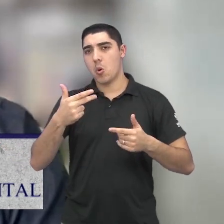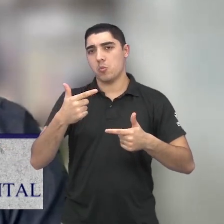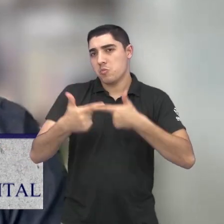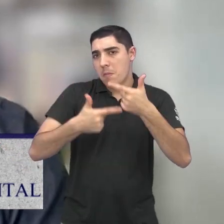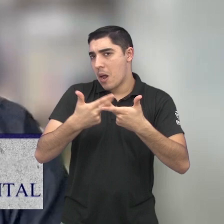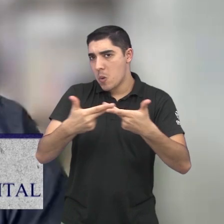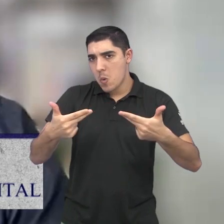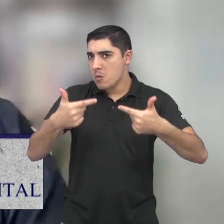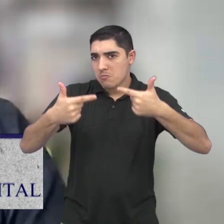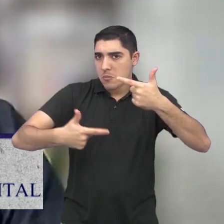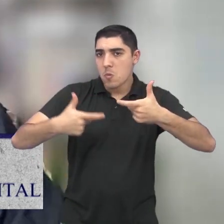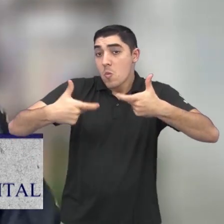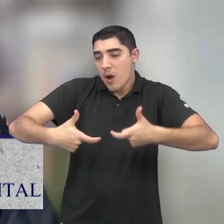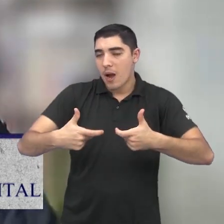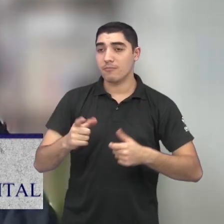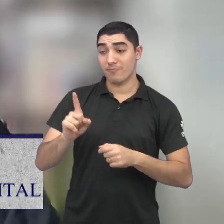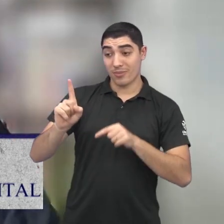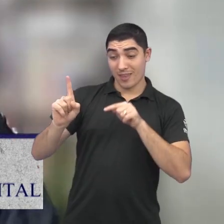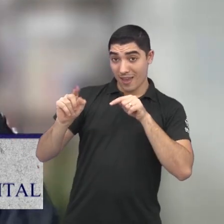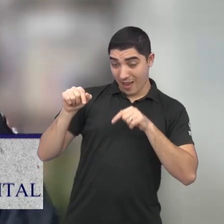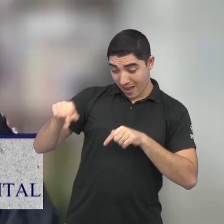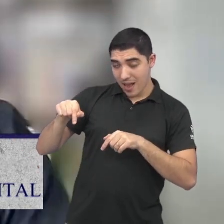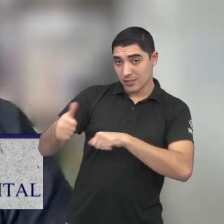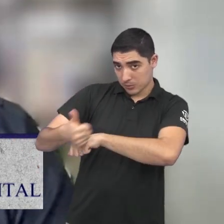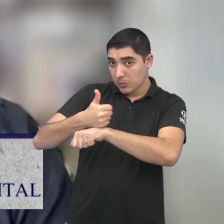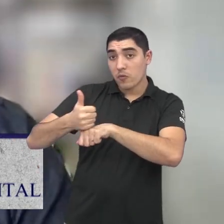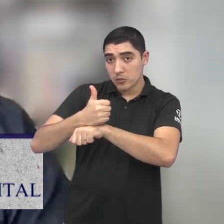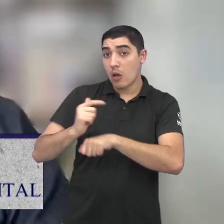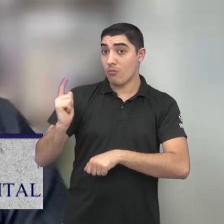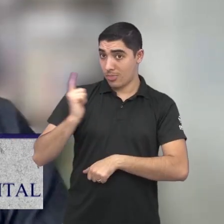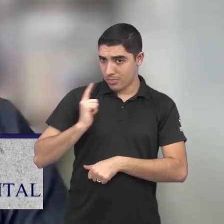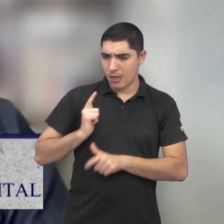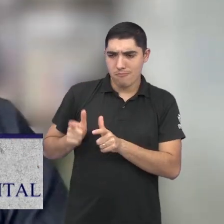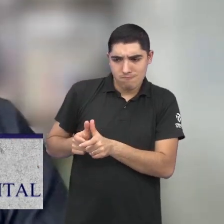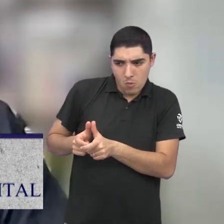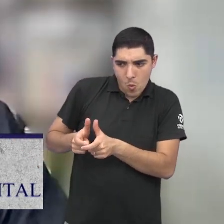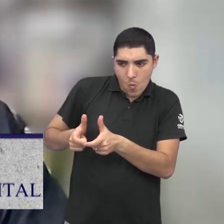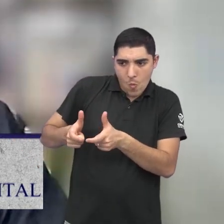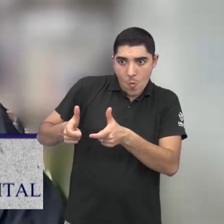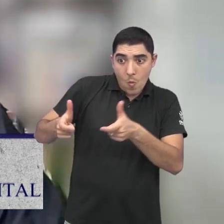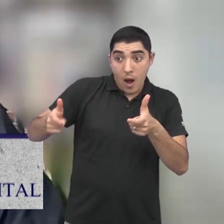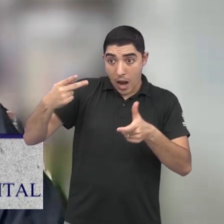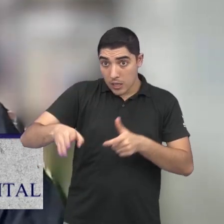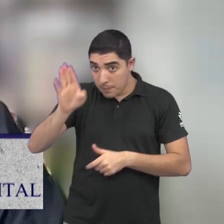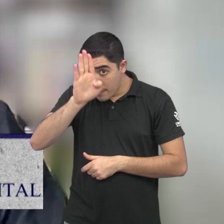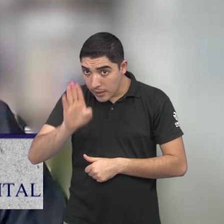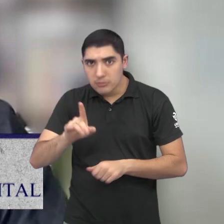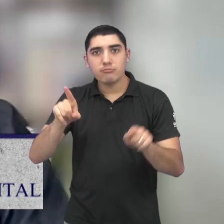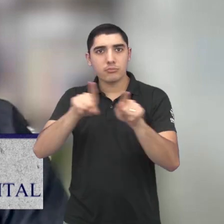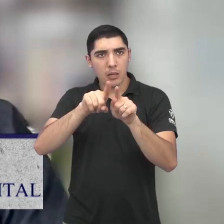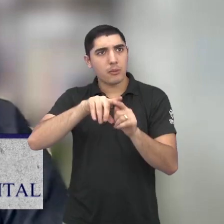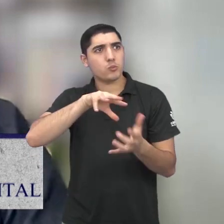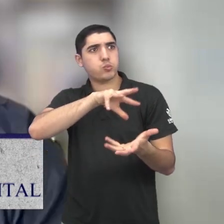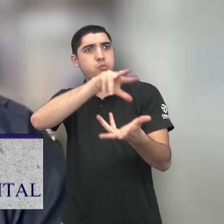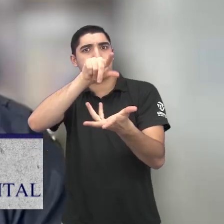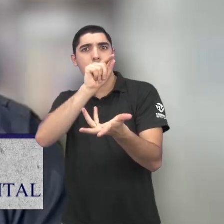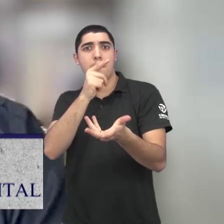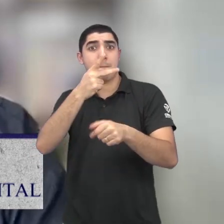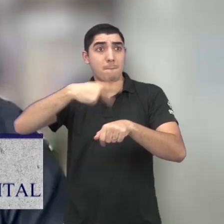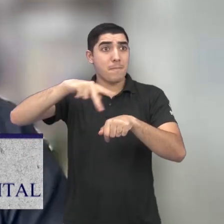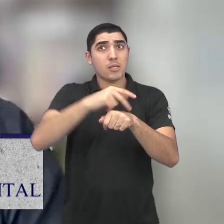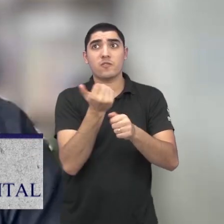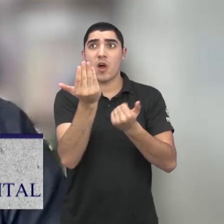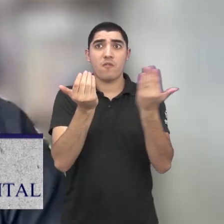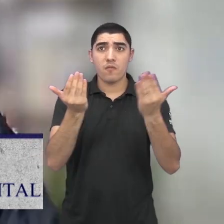Então, esse é um campo que está crescendo muito, né, no Brasil e no mundo, por conta de que hoje em dia